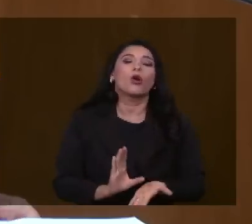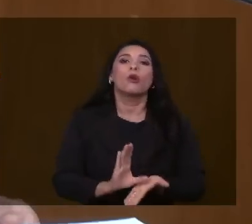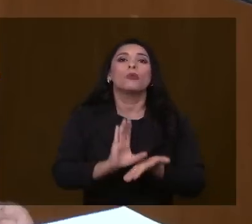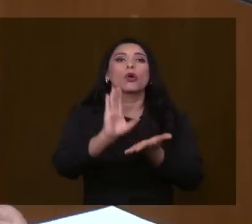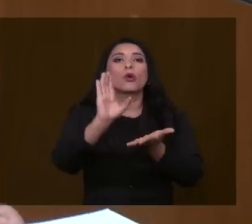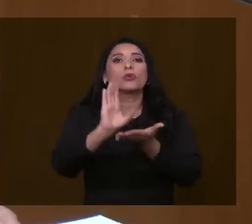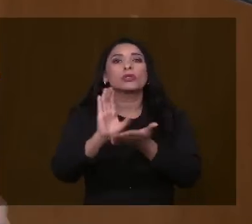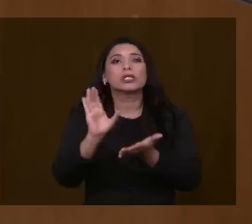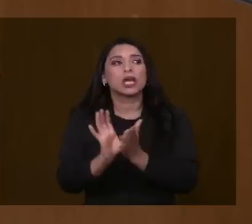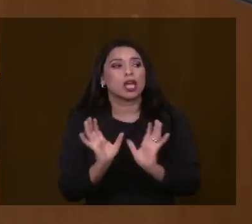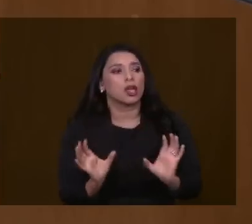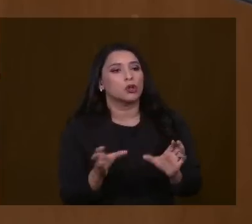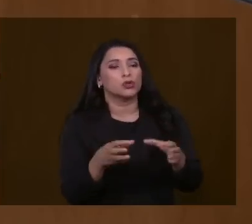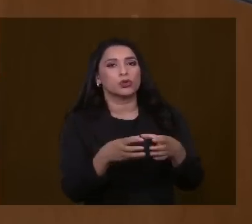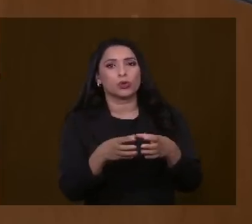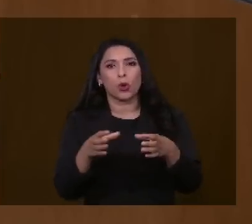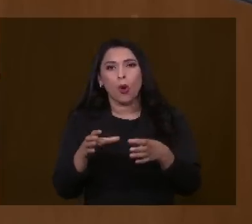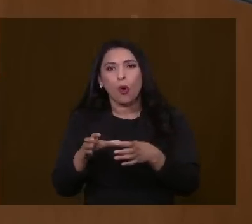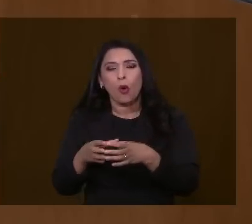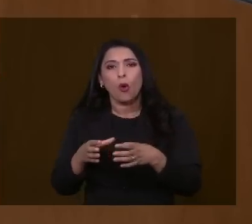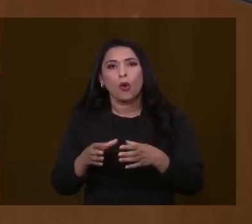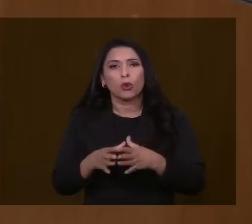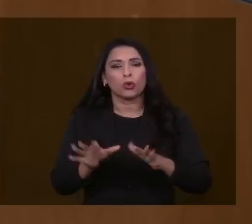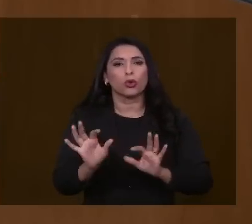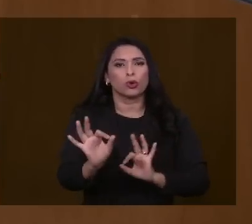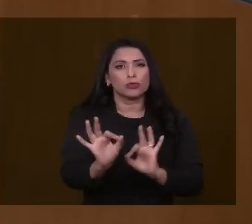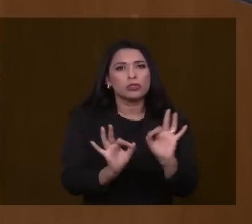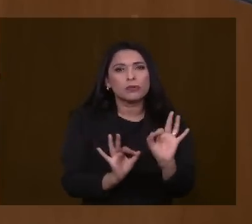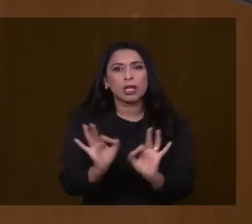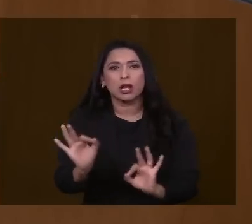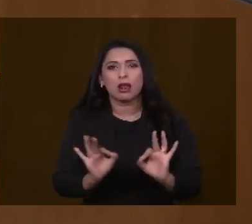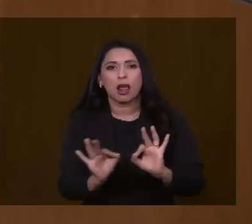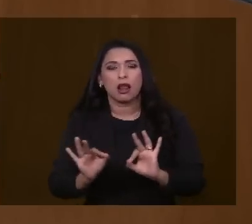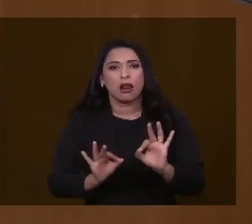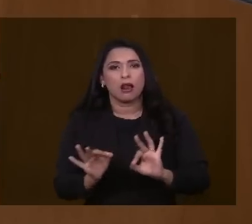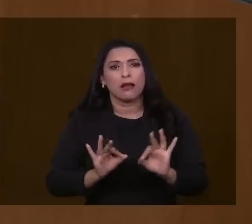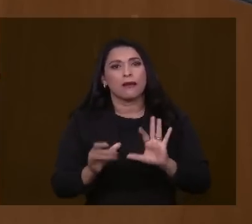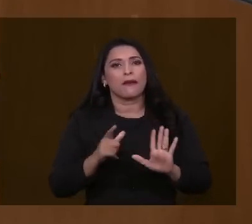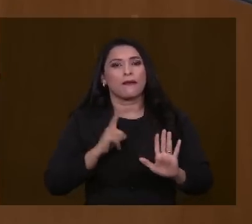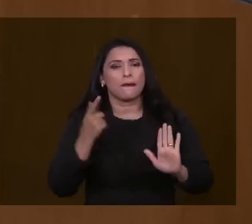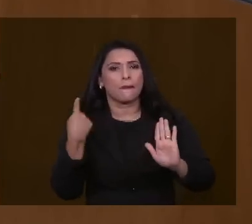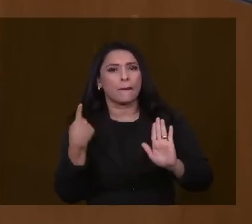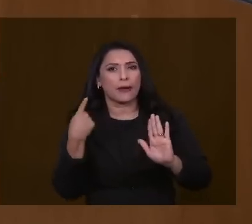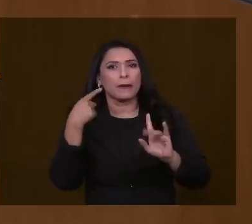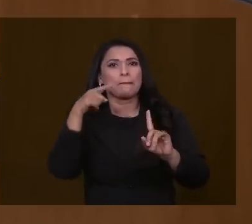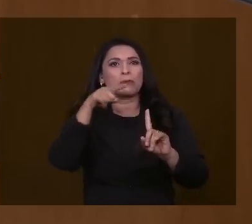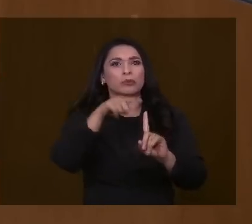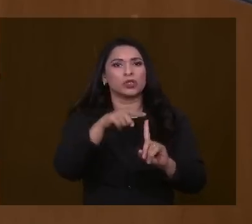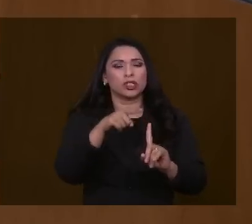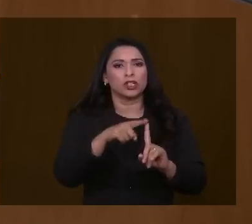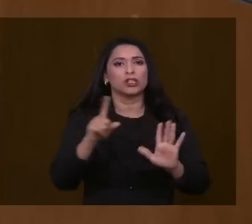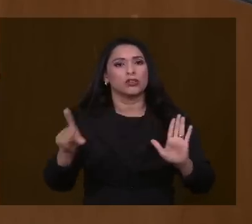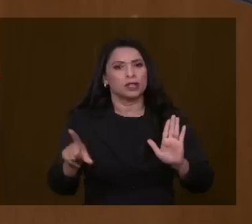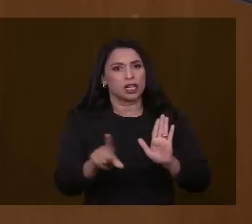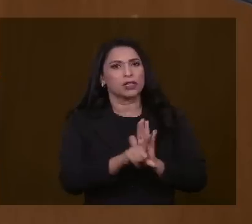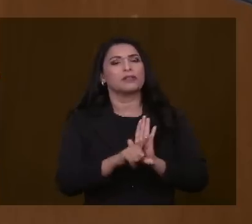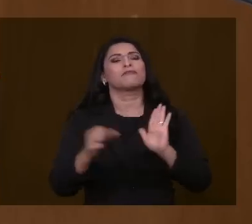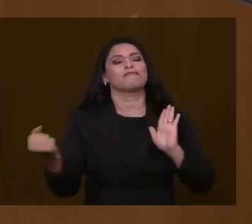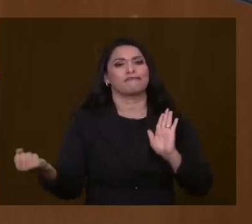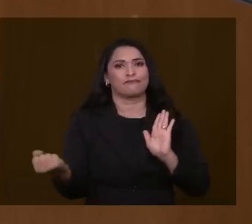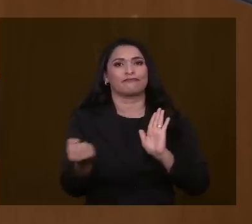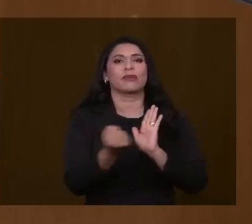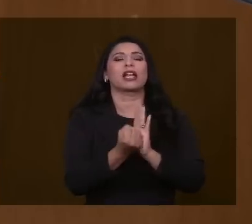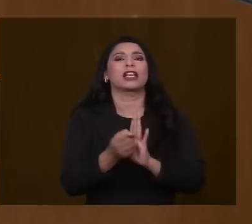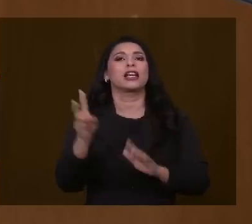em comissões dedicadas à elaboração de propostas legislativas certamente está gravada para sempre